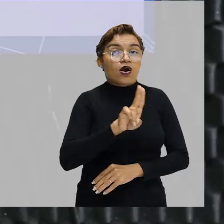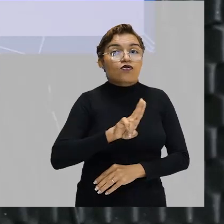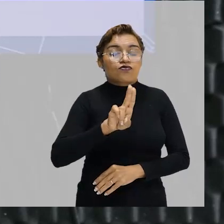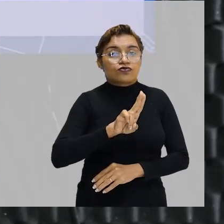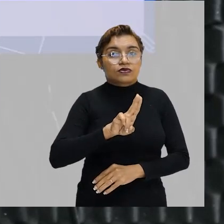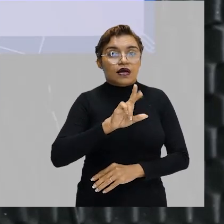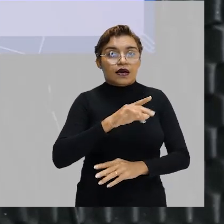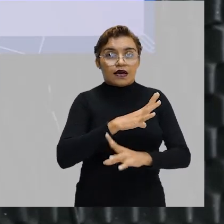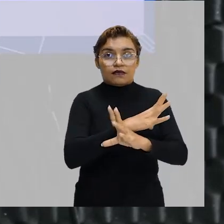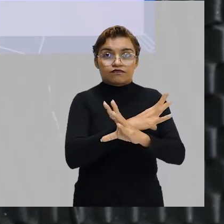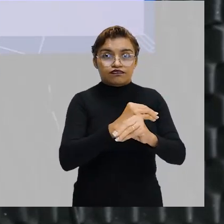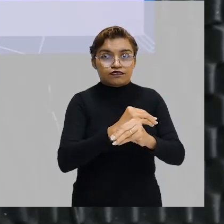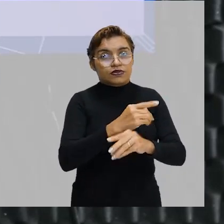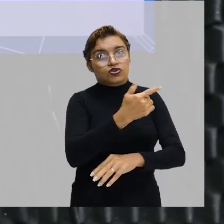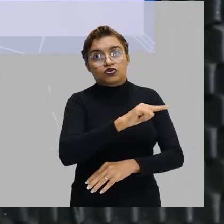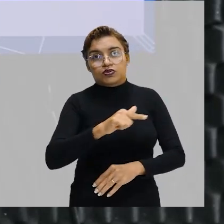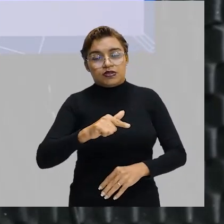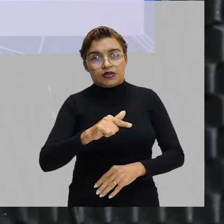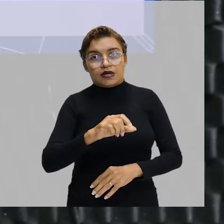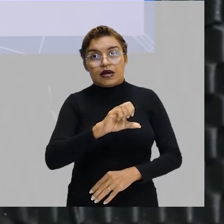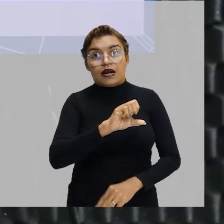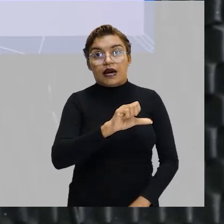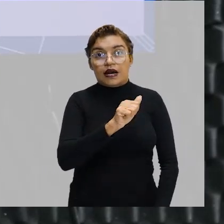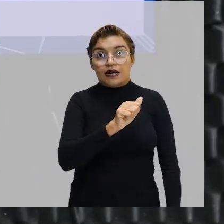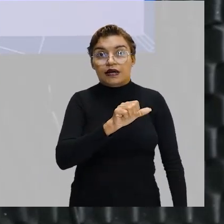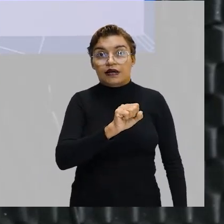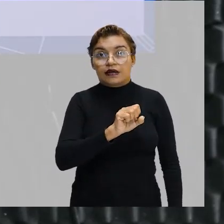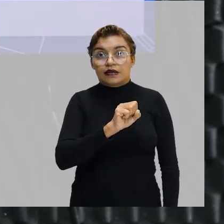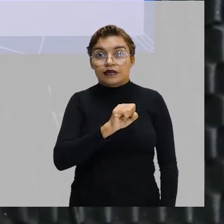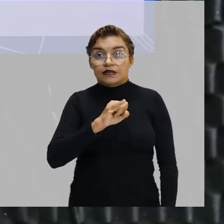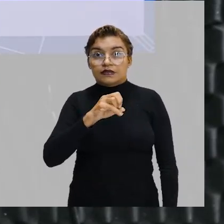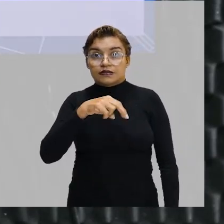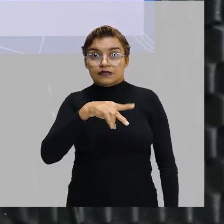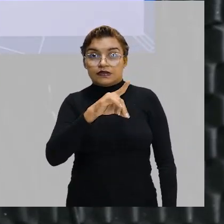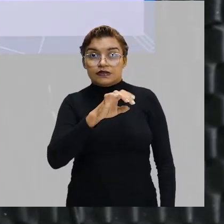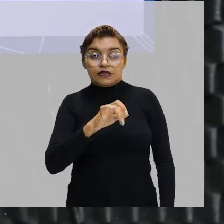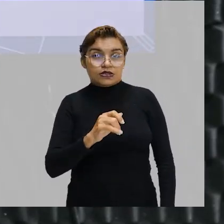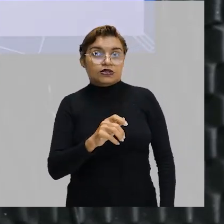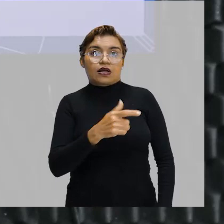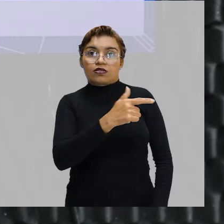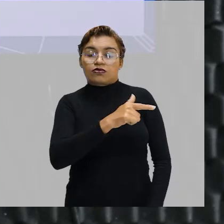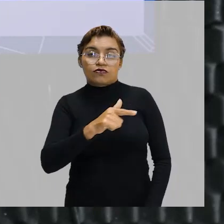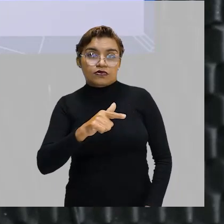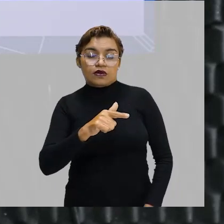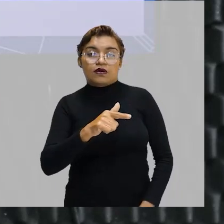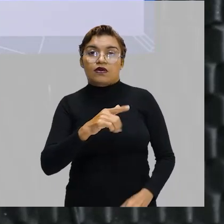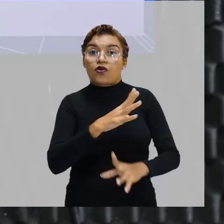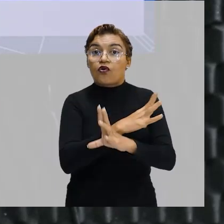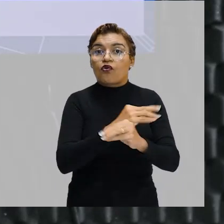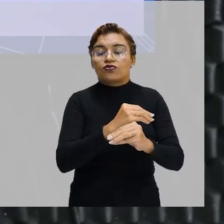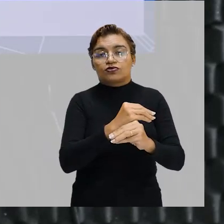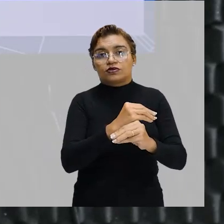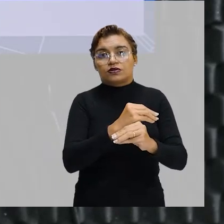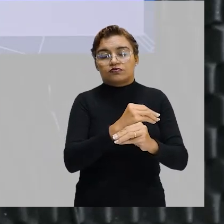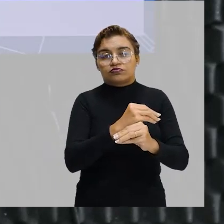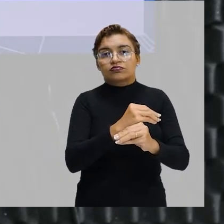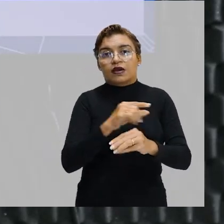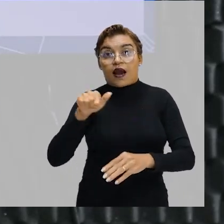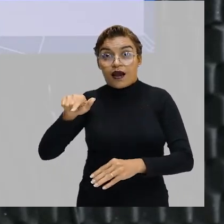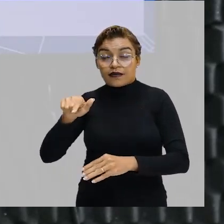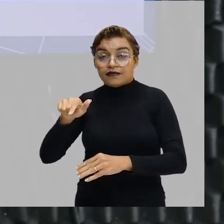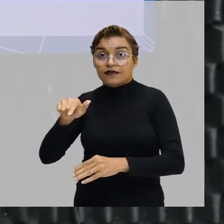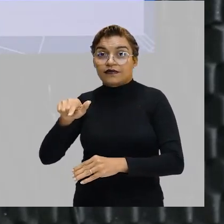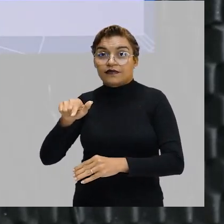A no sentido negativo, assindética sem síndeto. Não há síndeto, não há conjunção presente